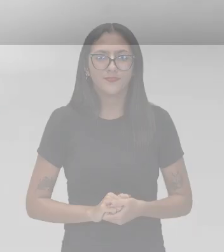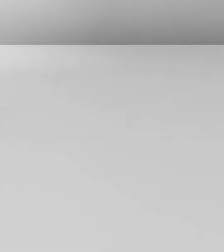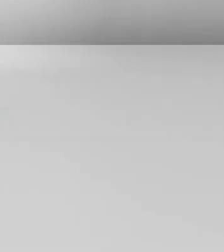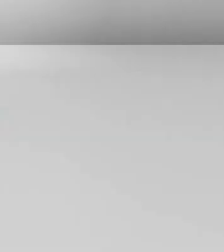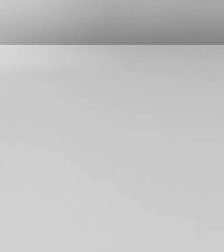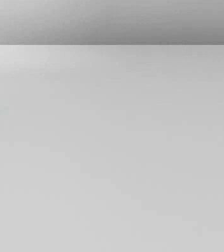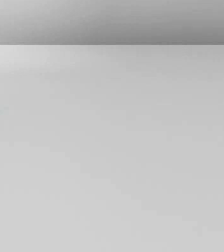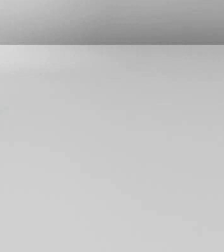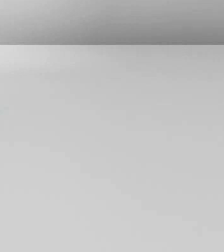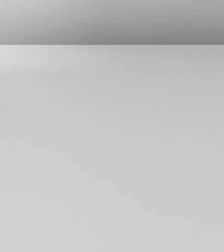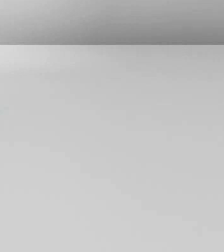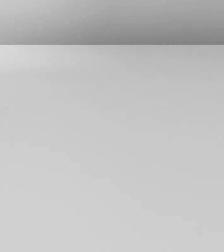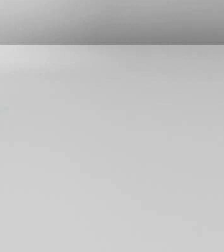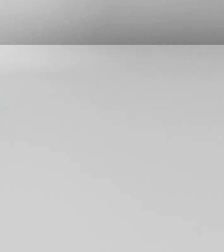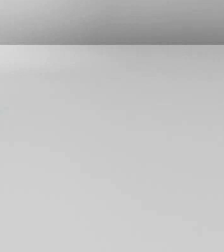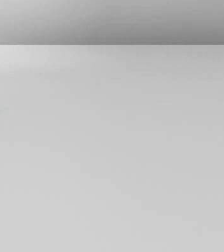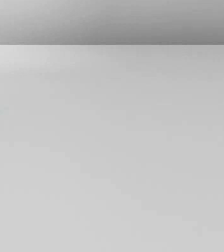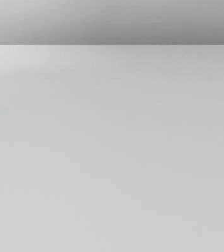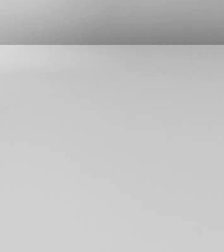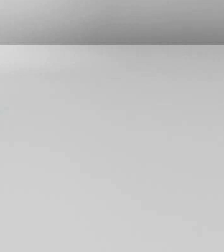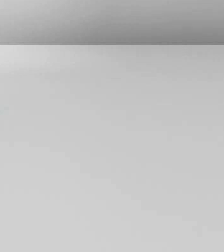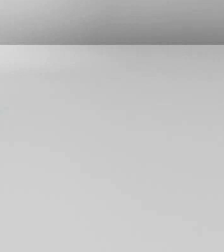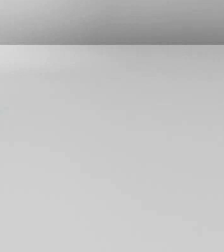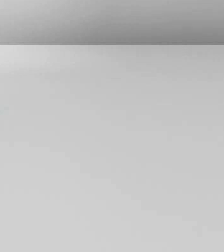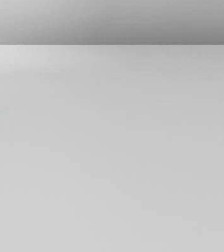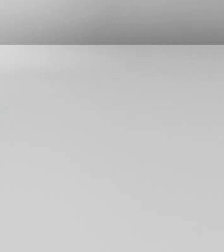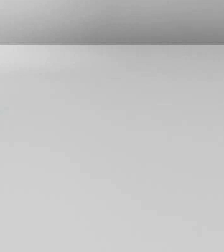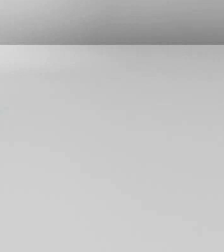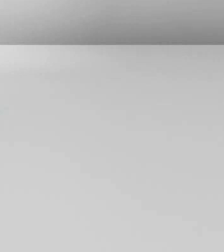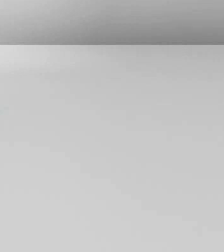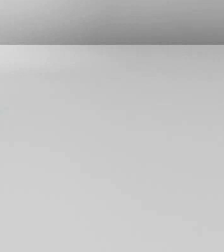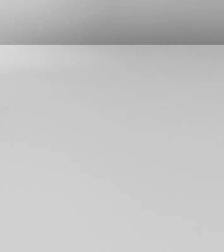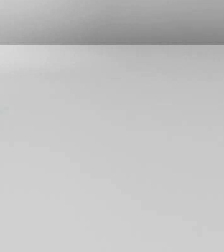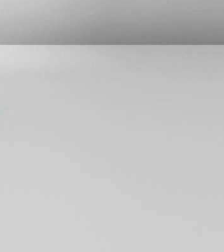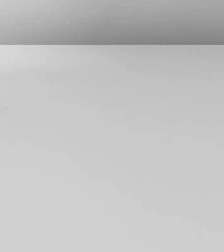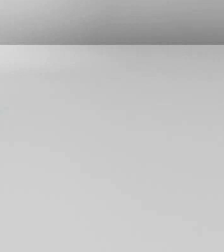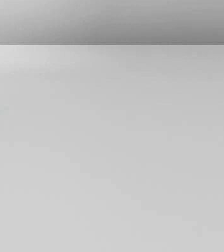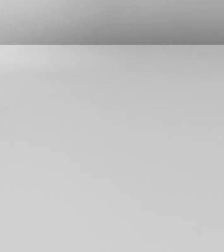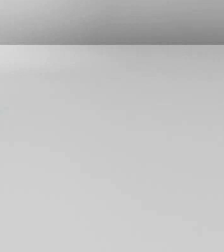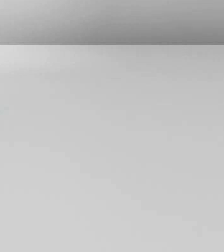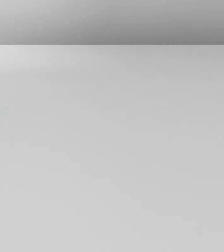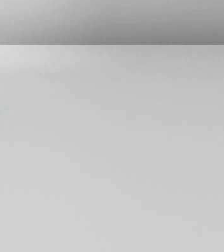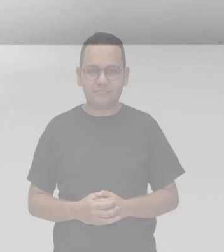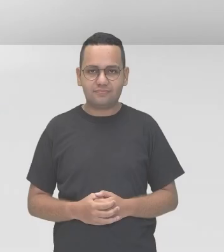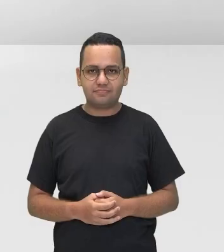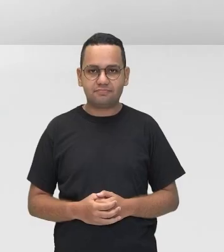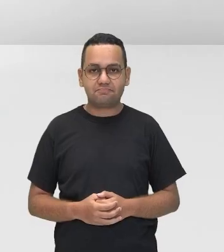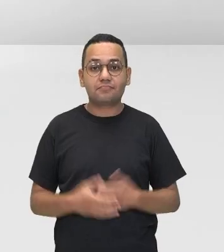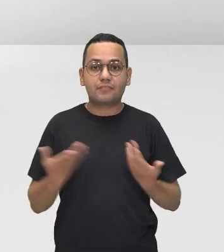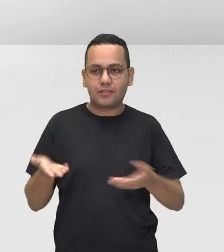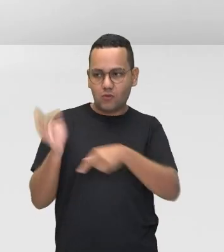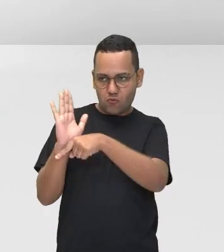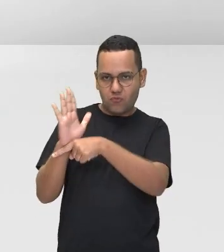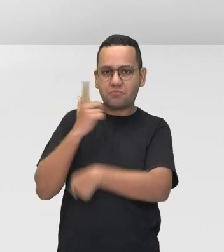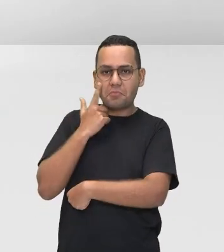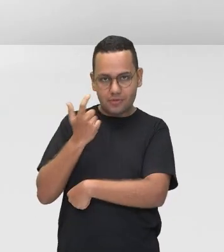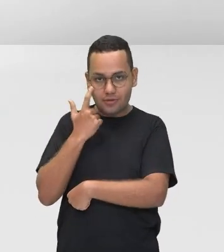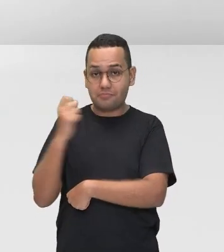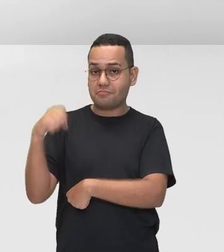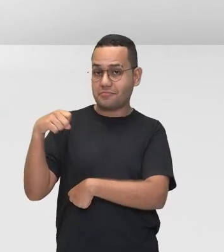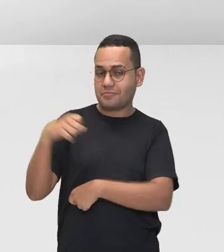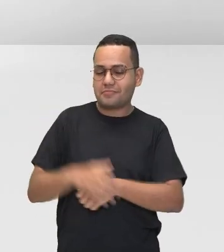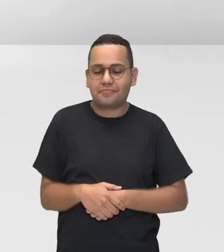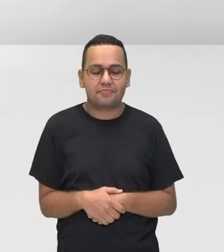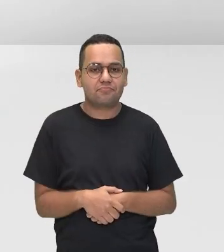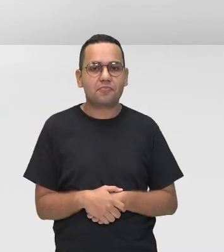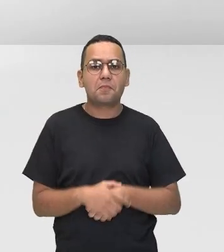empreendedorismo que ele está muito em alta, Sim. Né, Rodrigo? E interessante é que esse vídeo que nós acabamos de ver lá da Fundação Amazônia Sustentável, eles têm